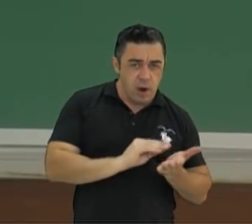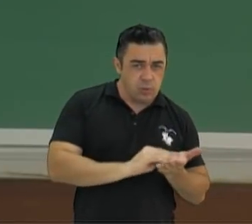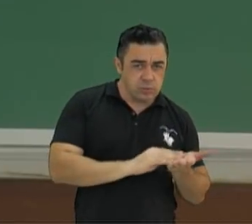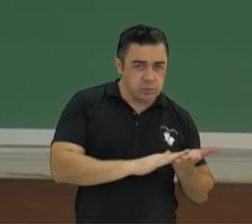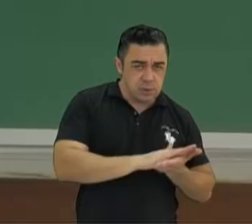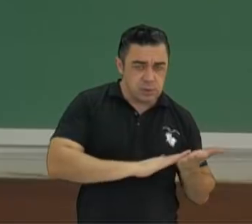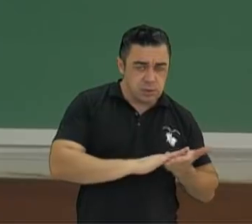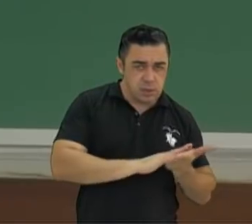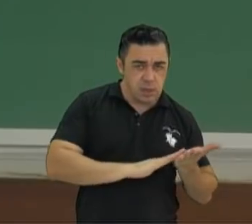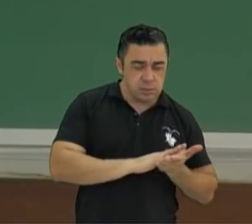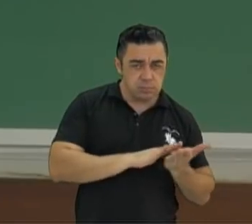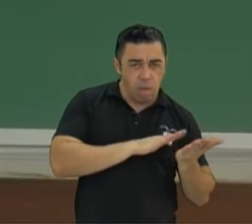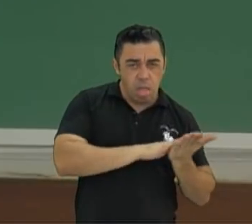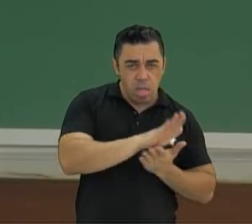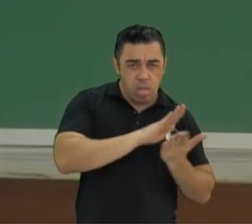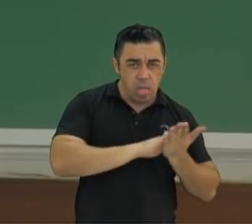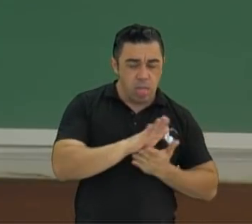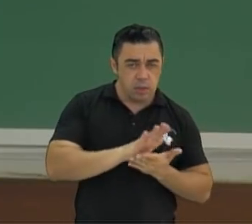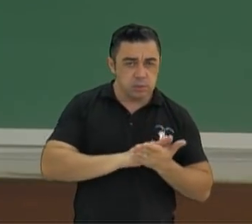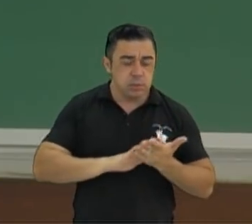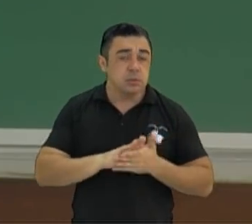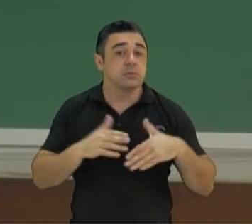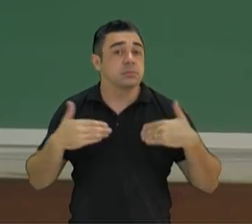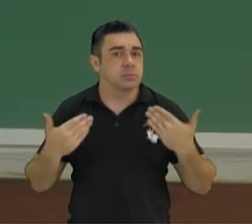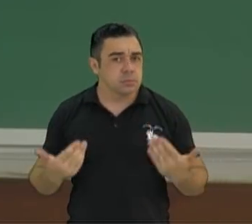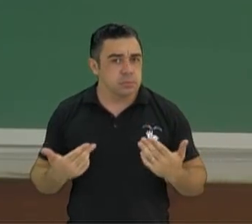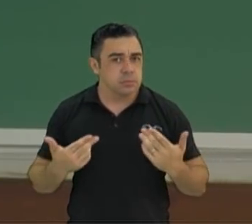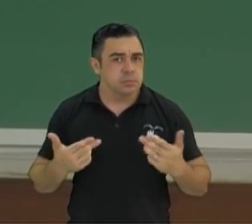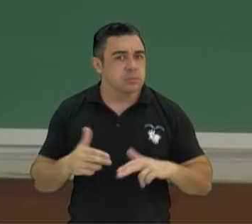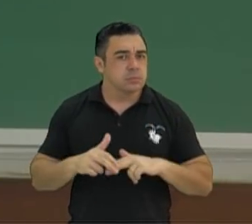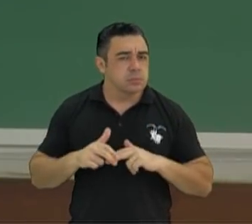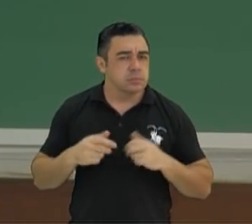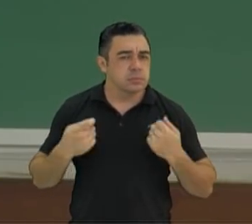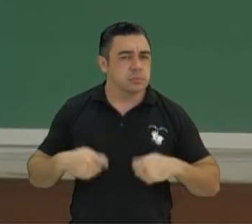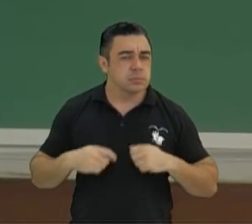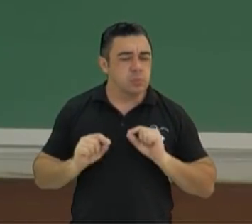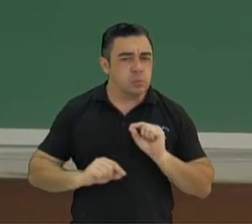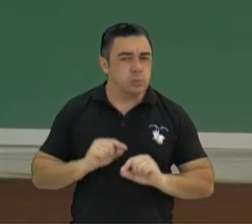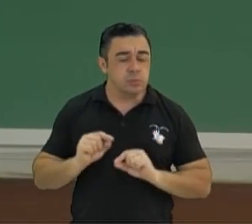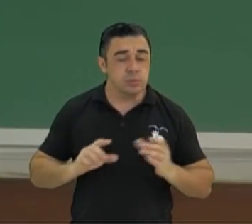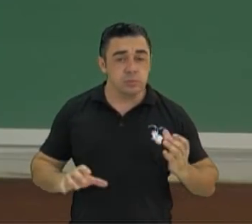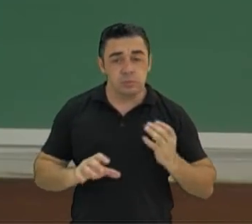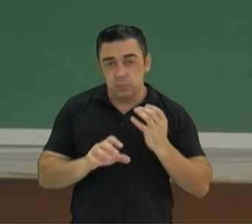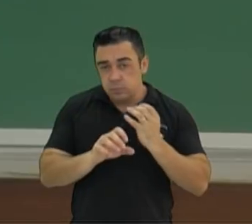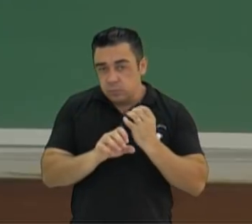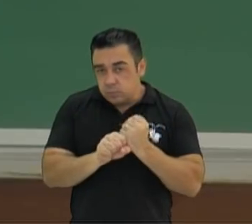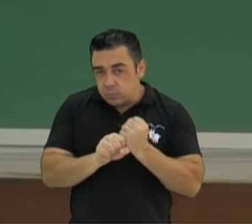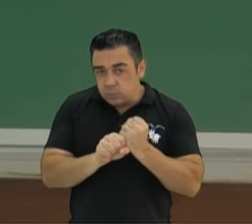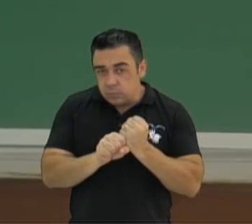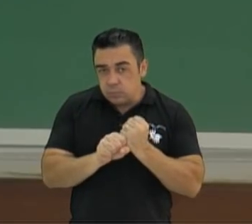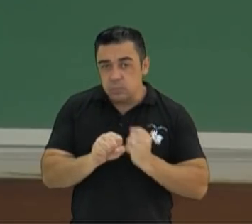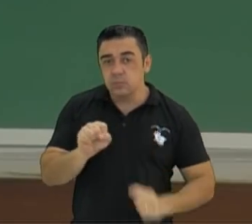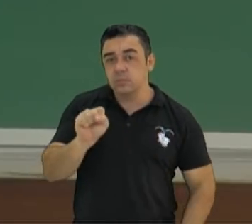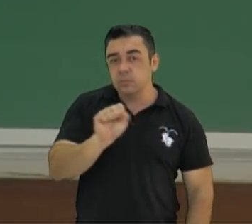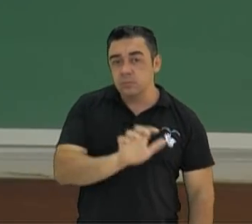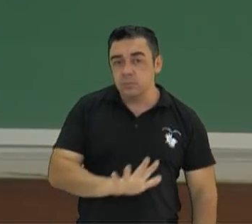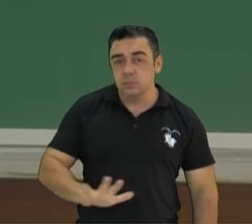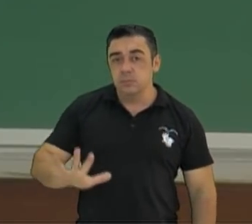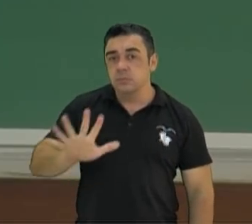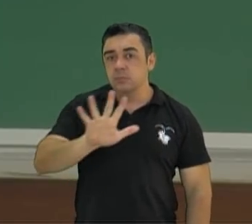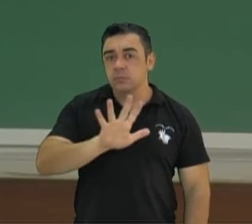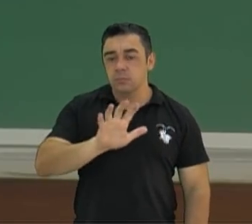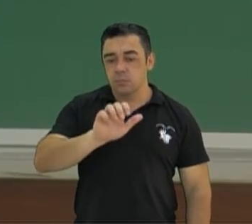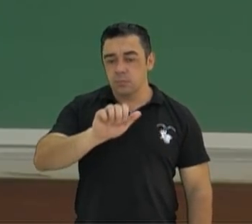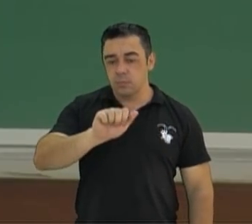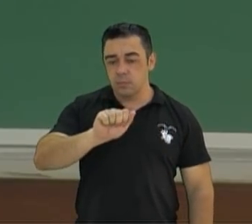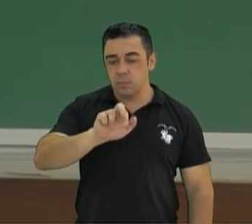nem falte. Para isso, o que a gente tem que fazer? Nós temos que calcular a área. Como